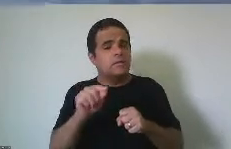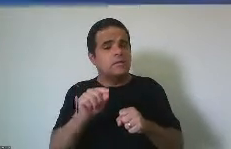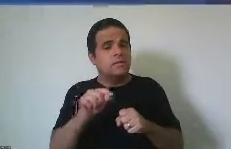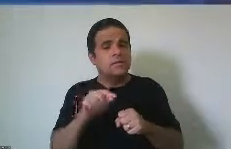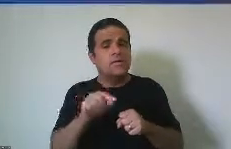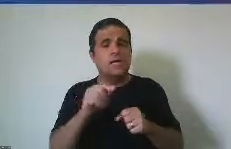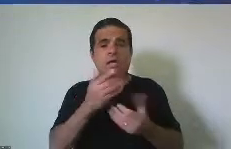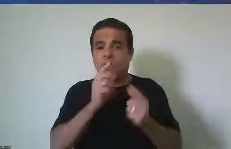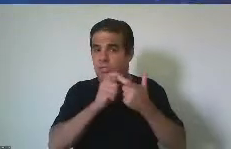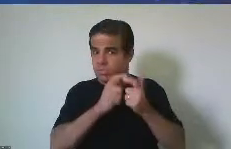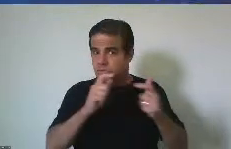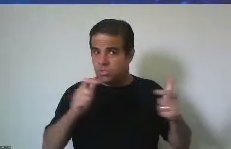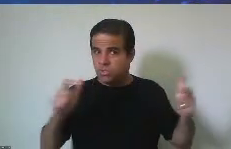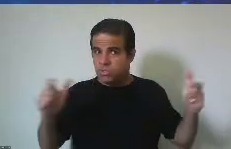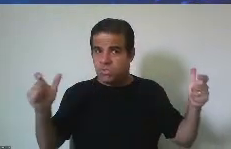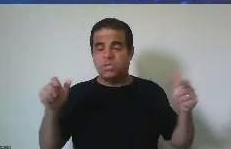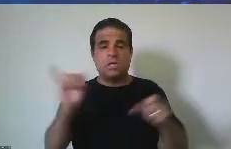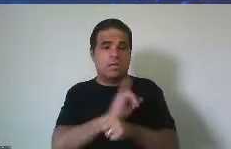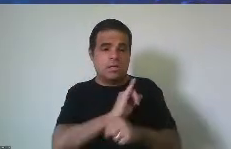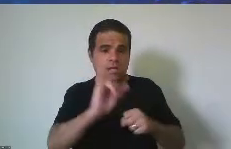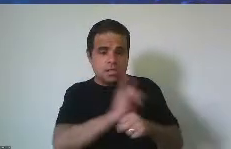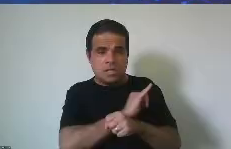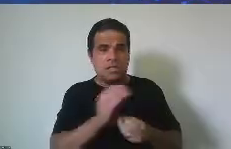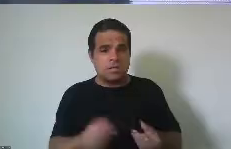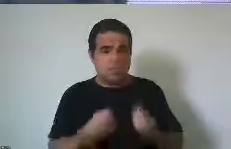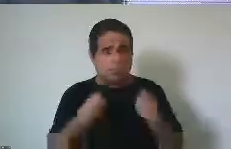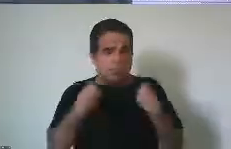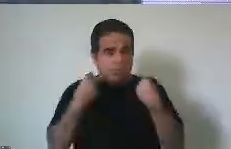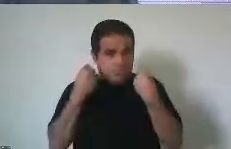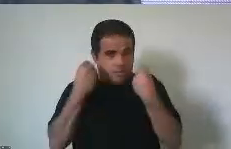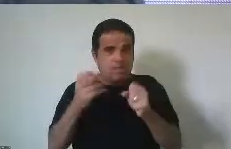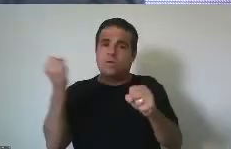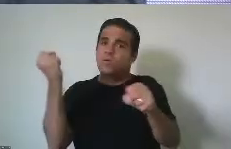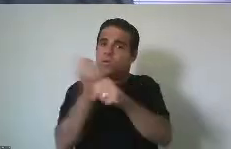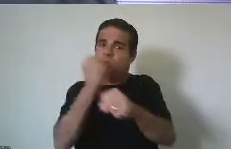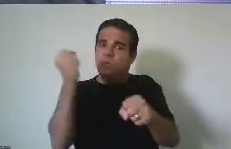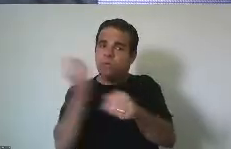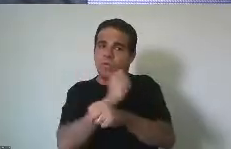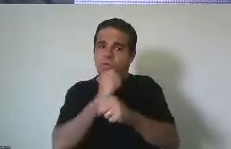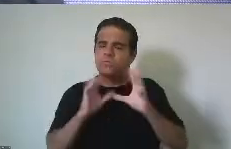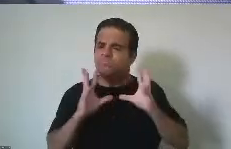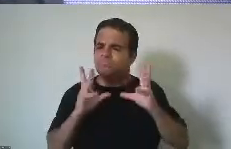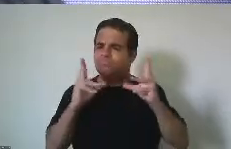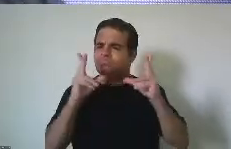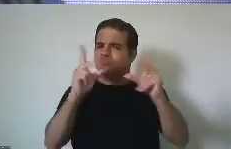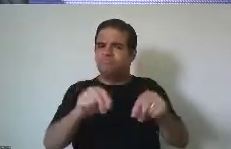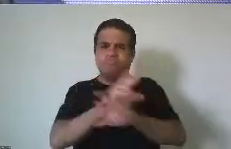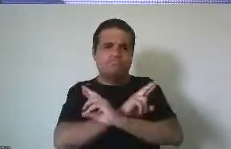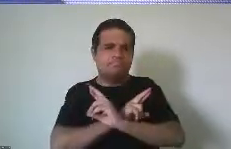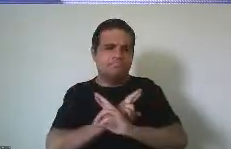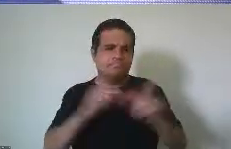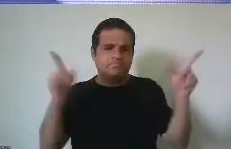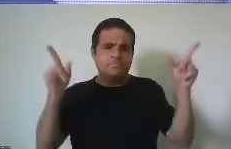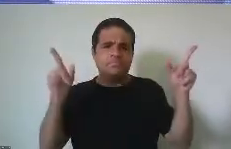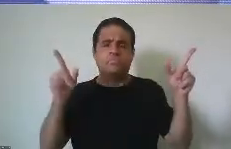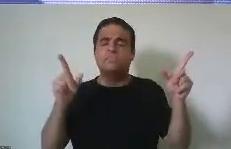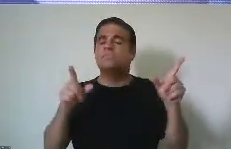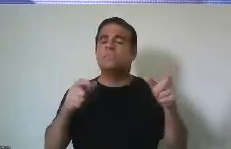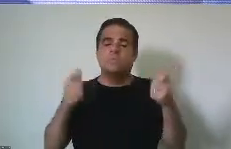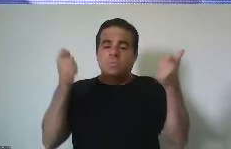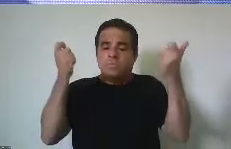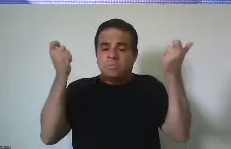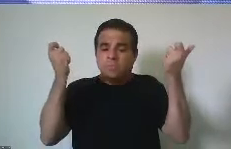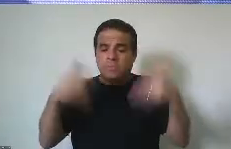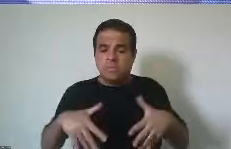estruturação e a estratégia para a construção porque são duas diferentes significa que onde falamos vai